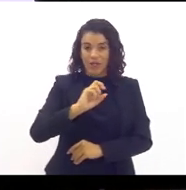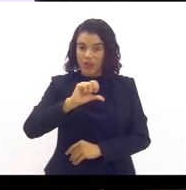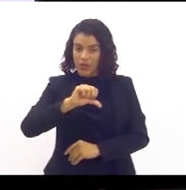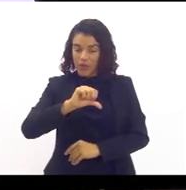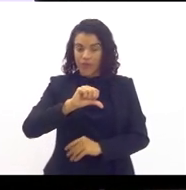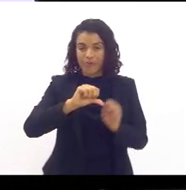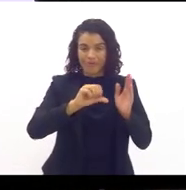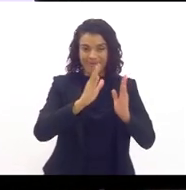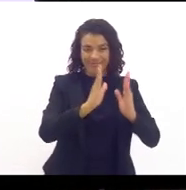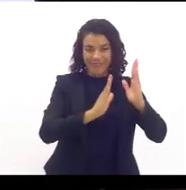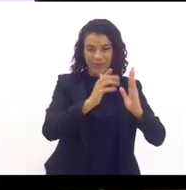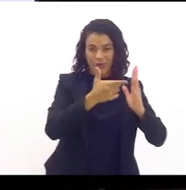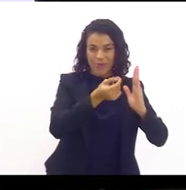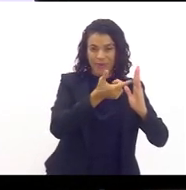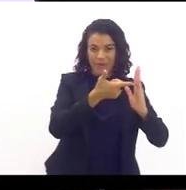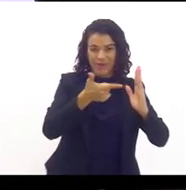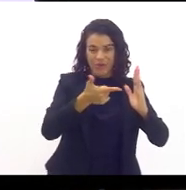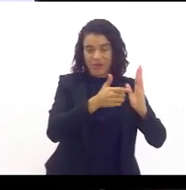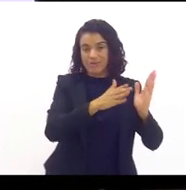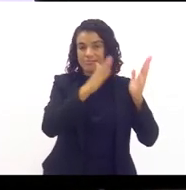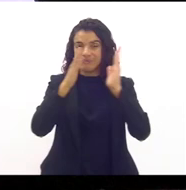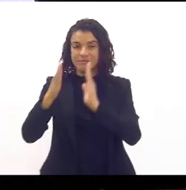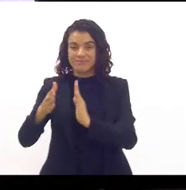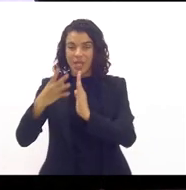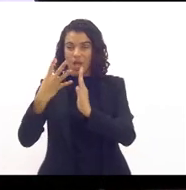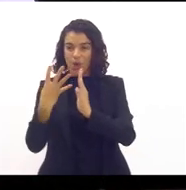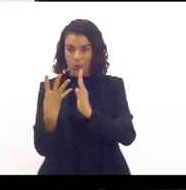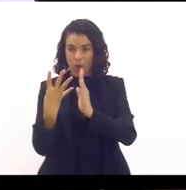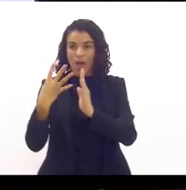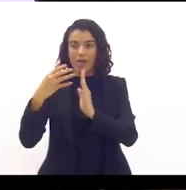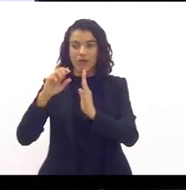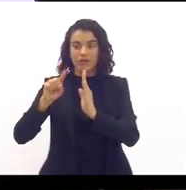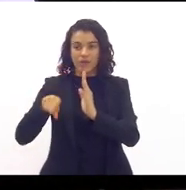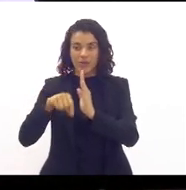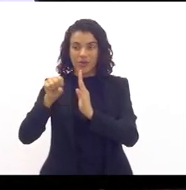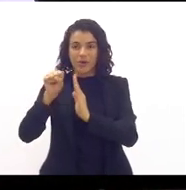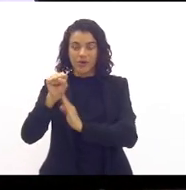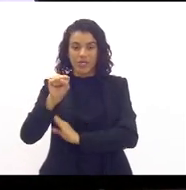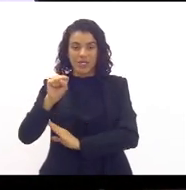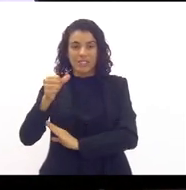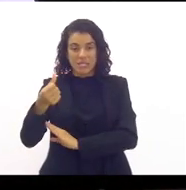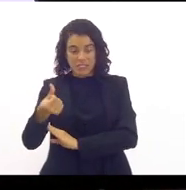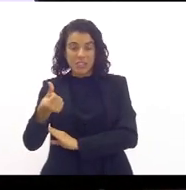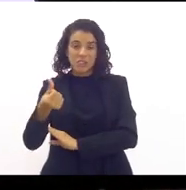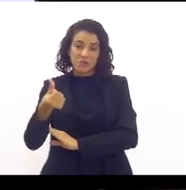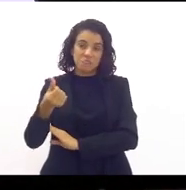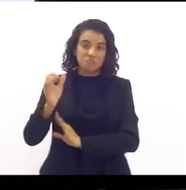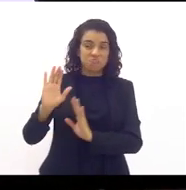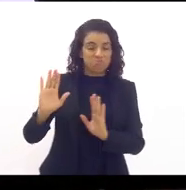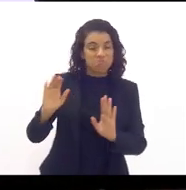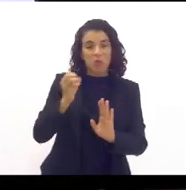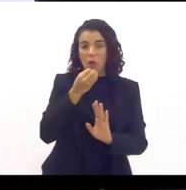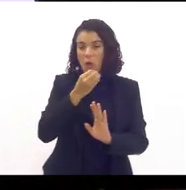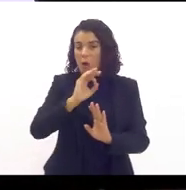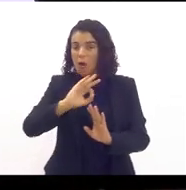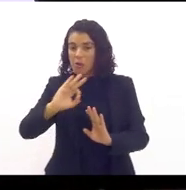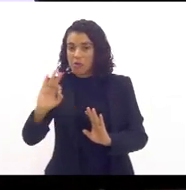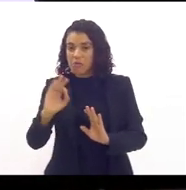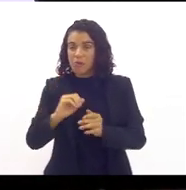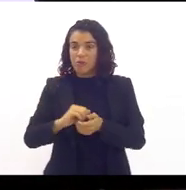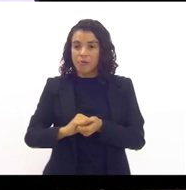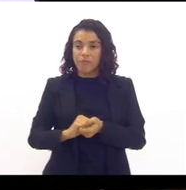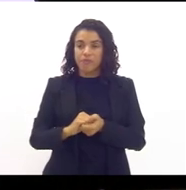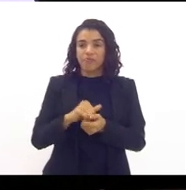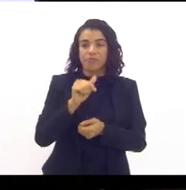5,09% à época para 4,86%. Então, uma redução do IPCA, o que é bastante salutar.